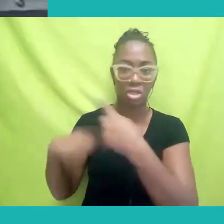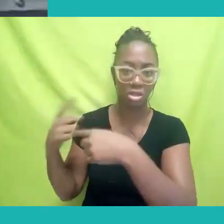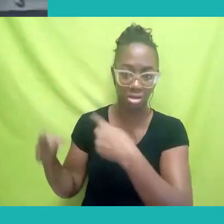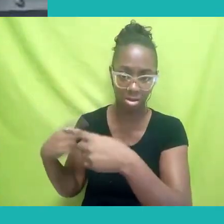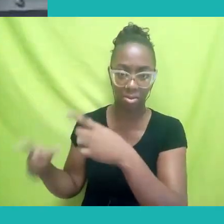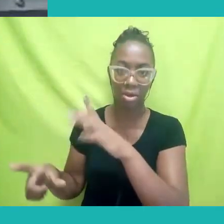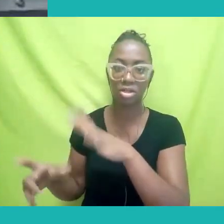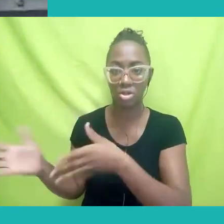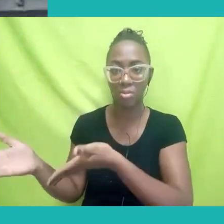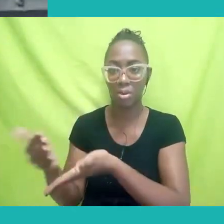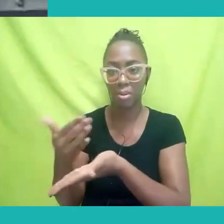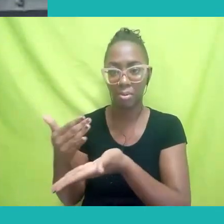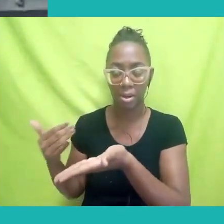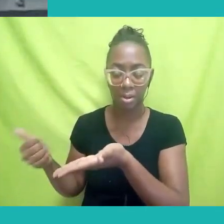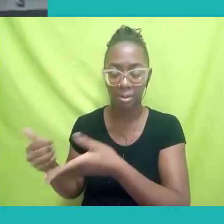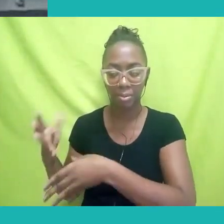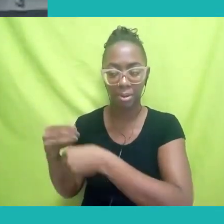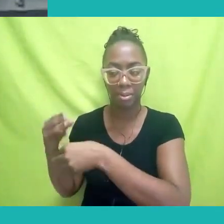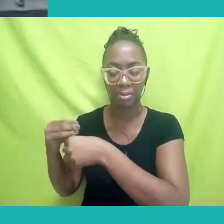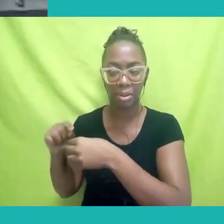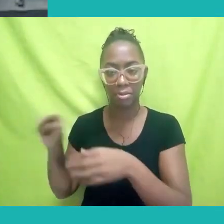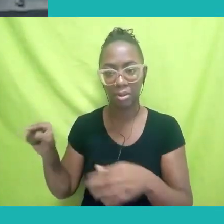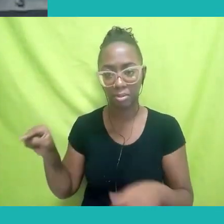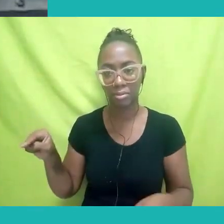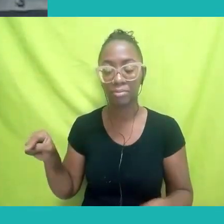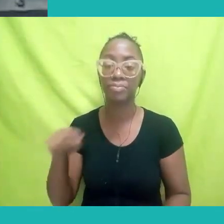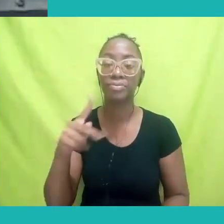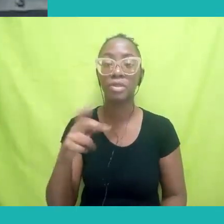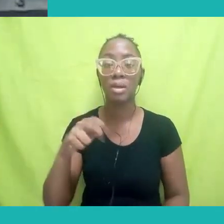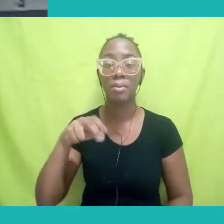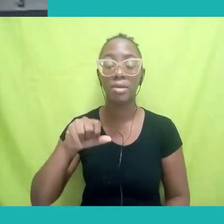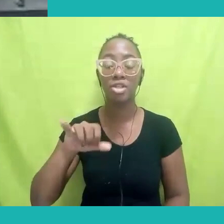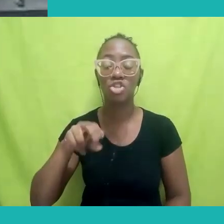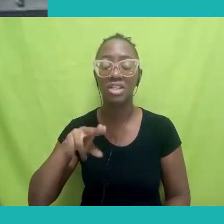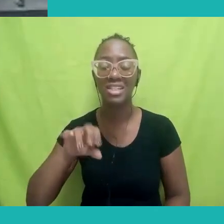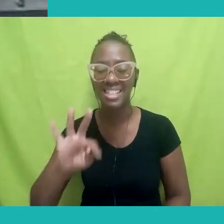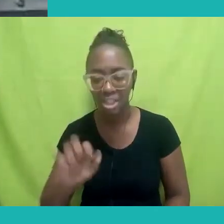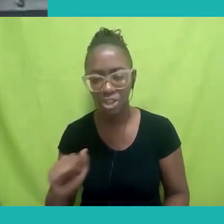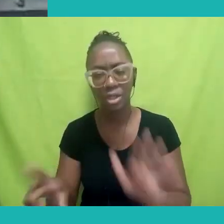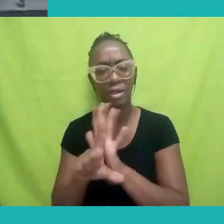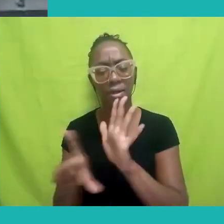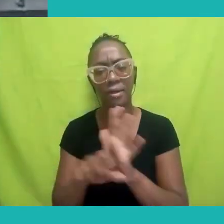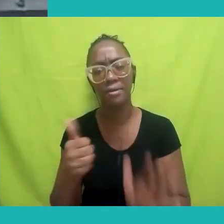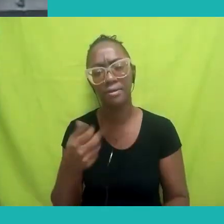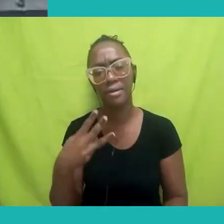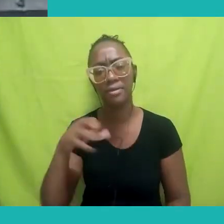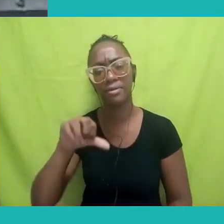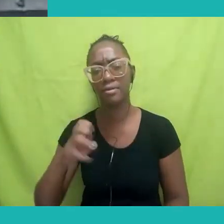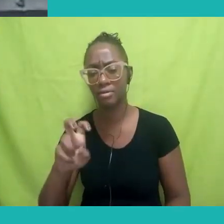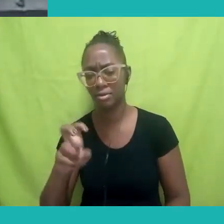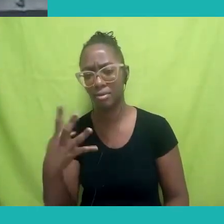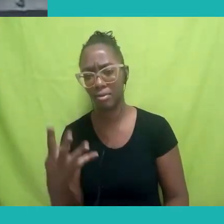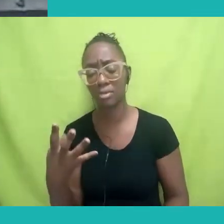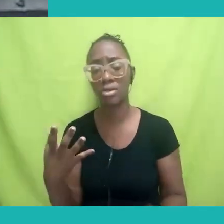da arrecadação das contribuições a cargo dos pensionistas prevista na Lei 13.954. E o que se